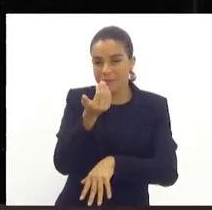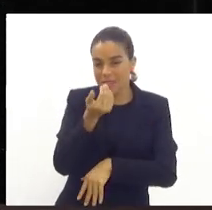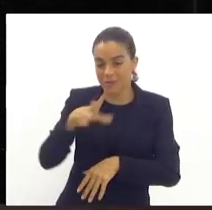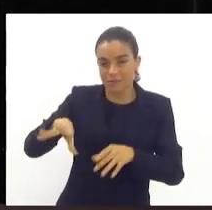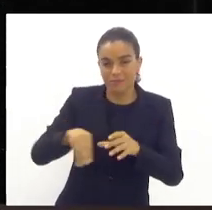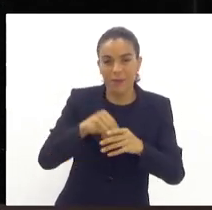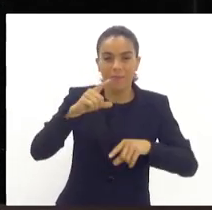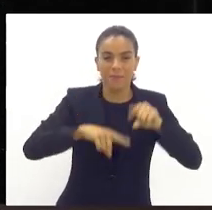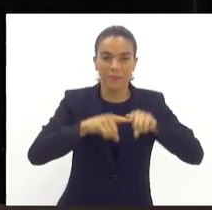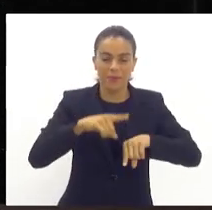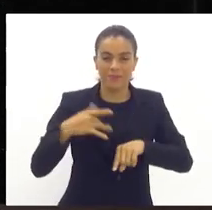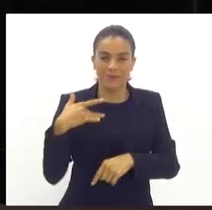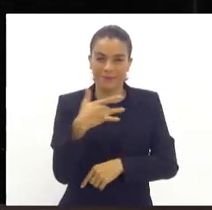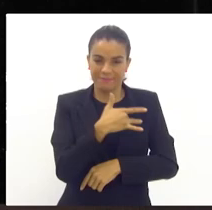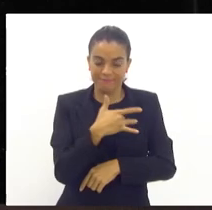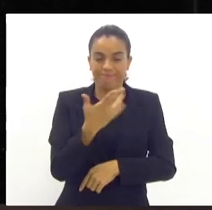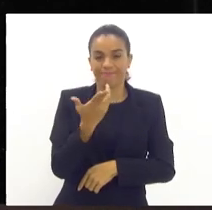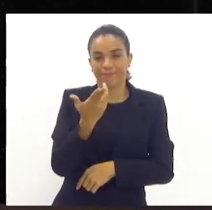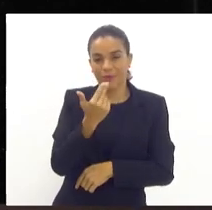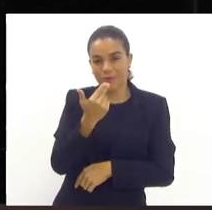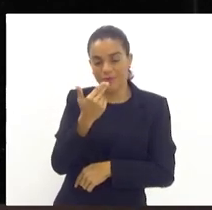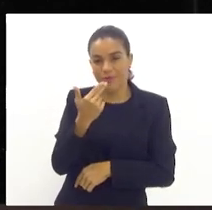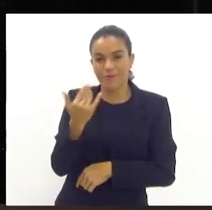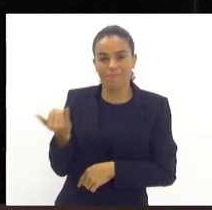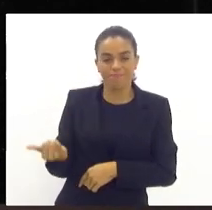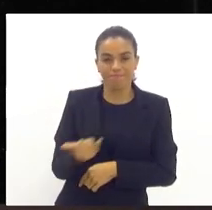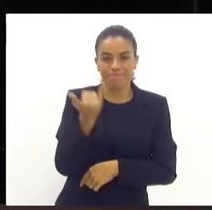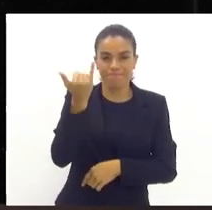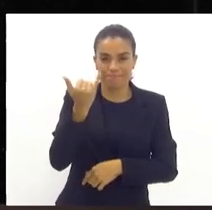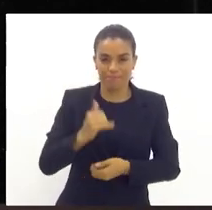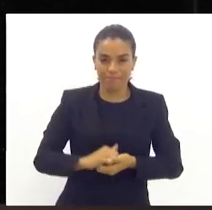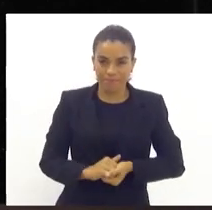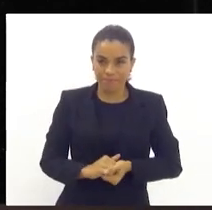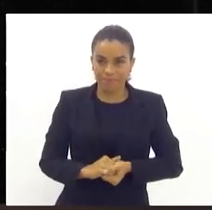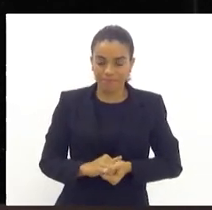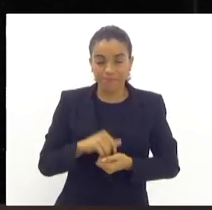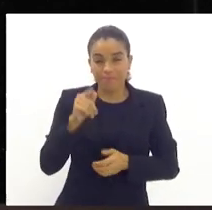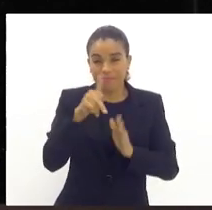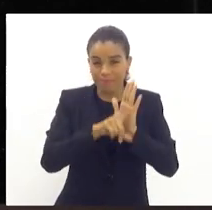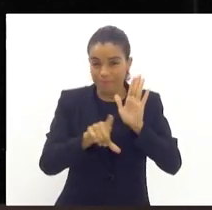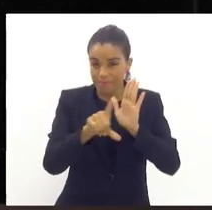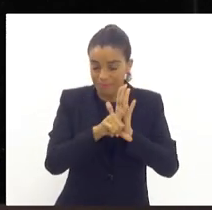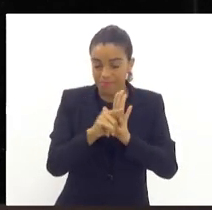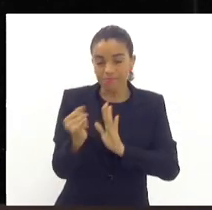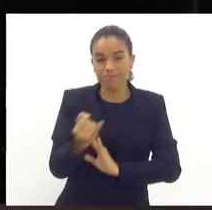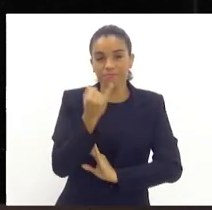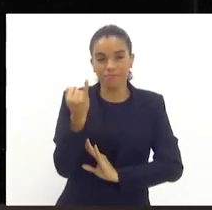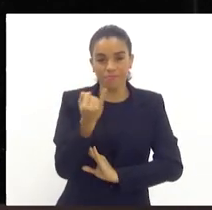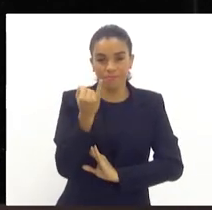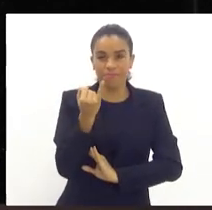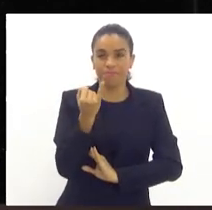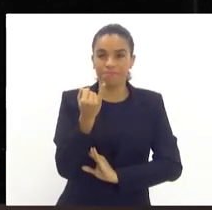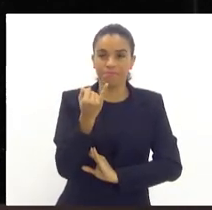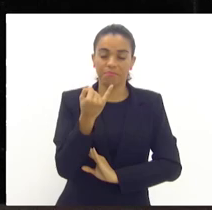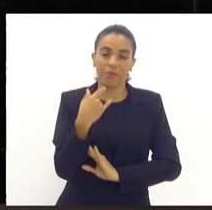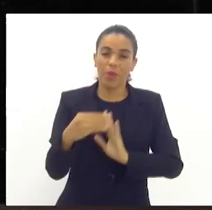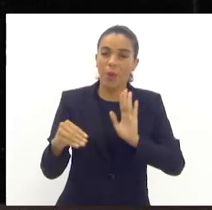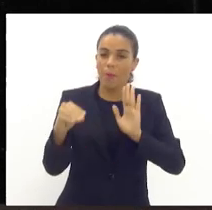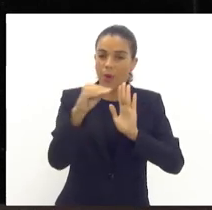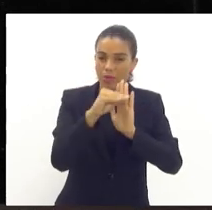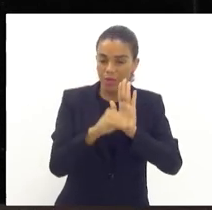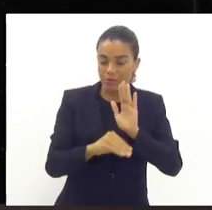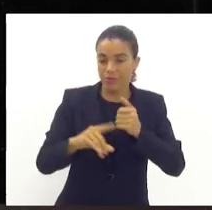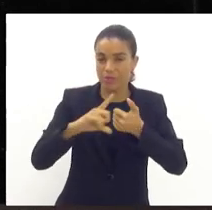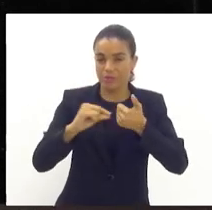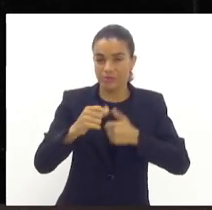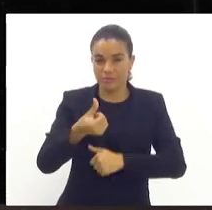produtos saudáveis e nutritivos nas refeições diárias. É um projeto importante e eu coloco aqui no artigo 6º,